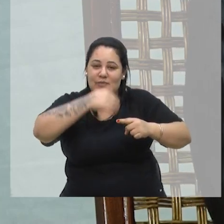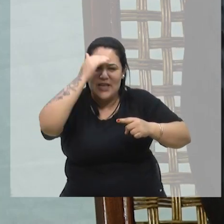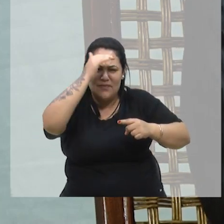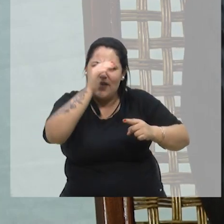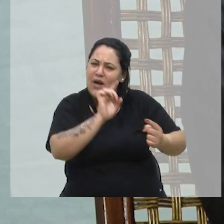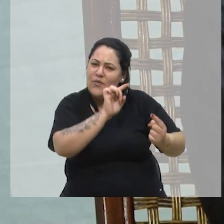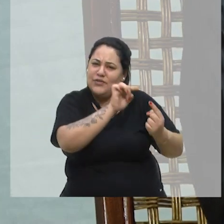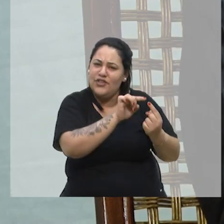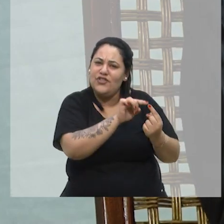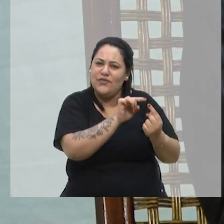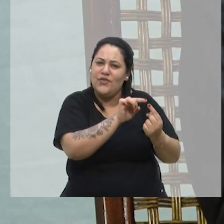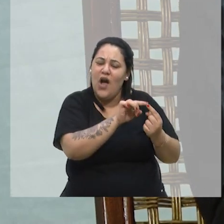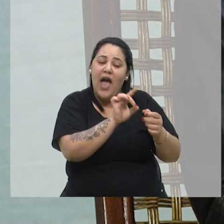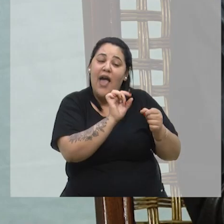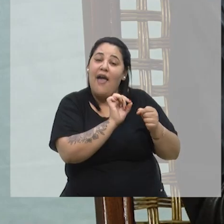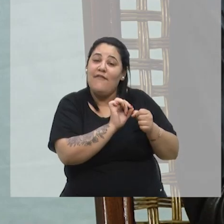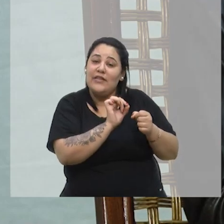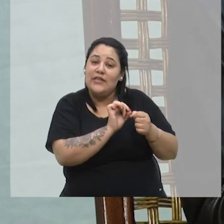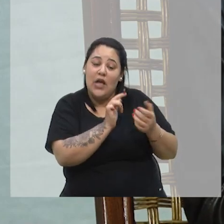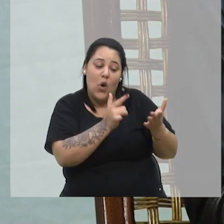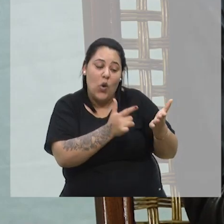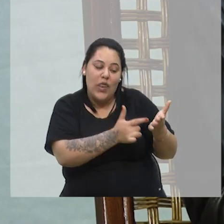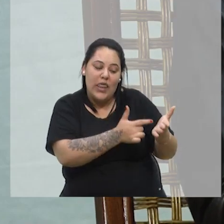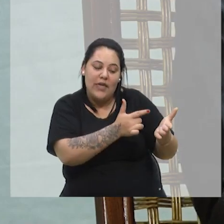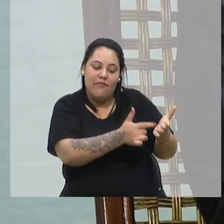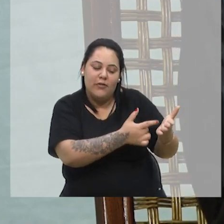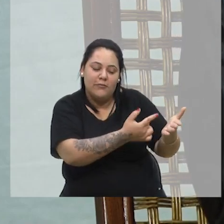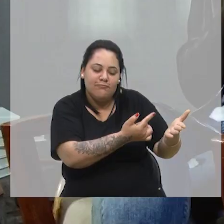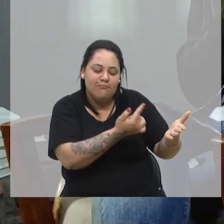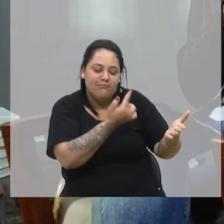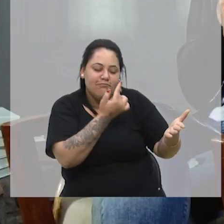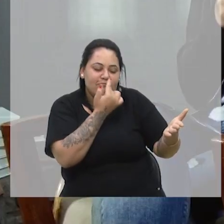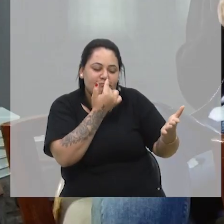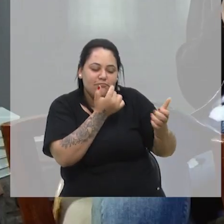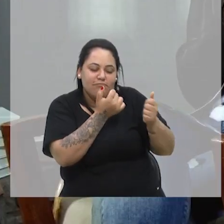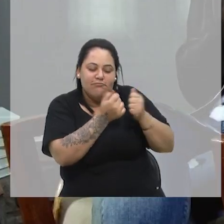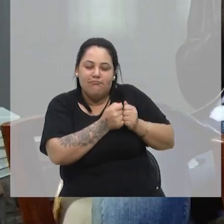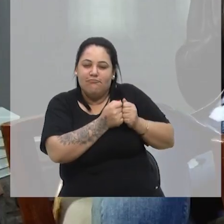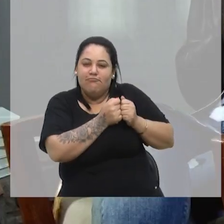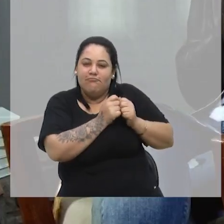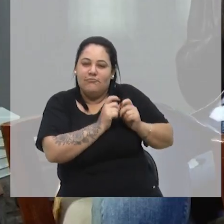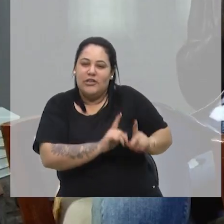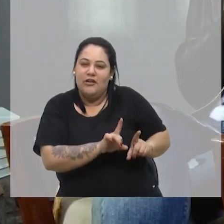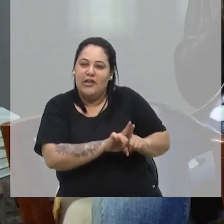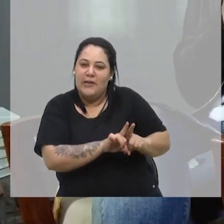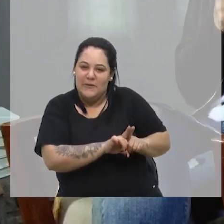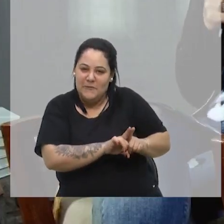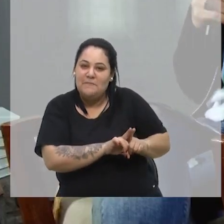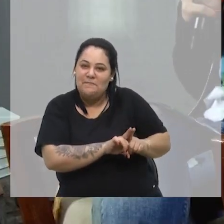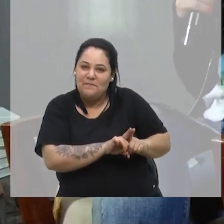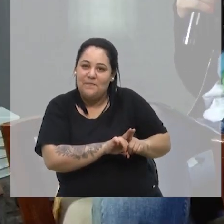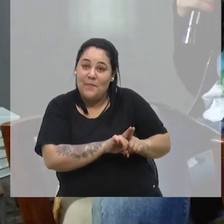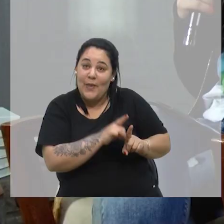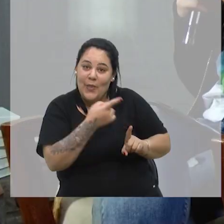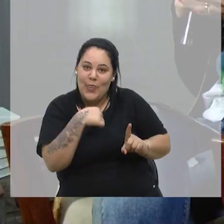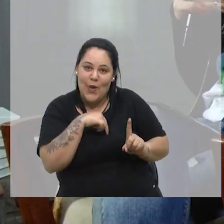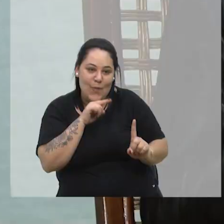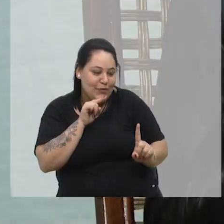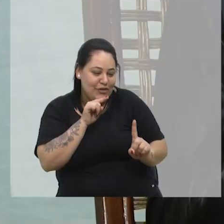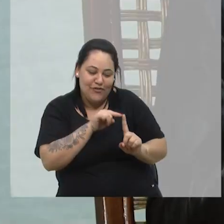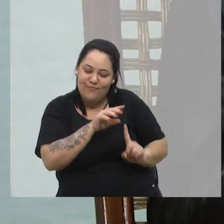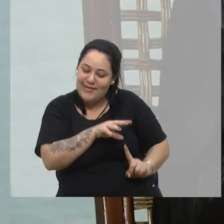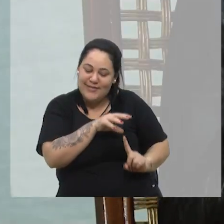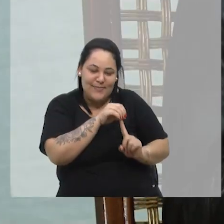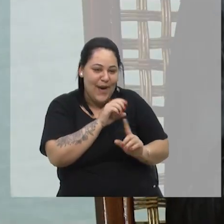nosso objetivo, né? Que é fazer com que o livro se aproxime de todas as pessoas, né? O nosso